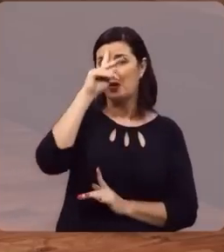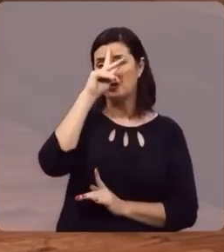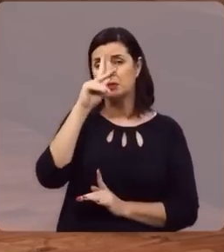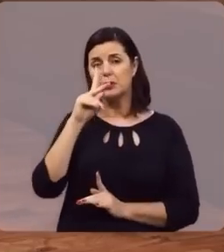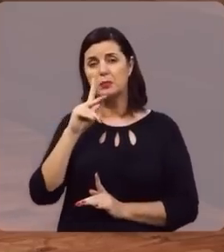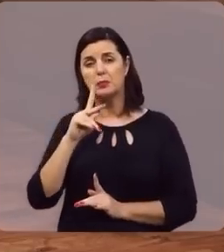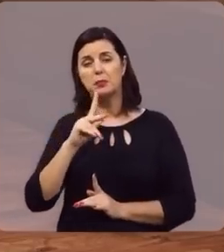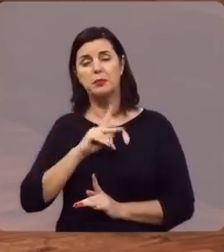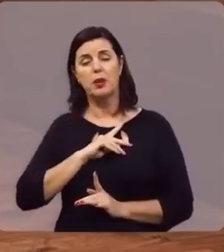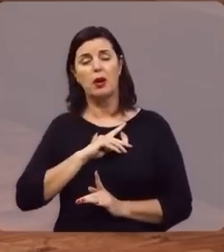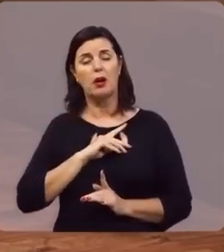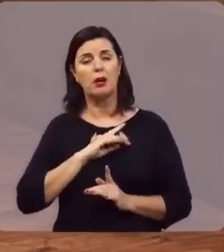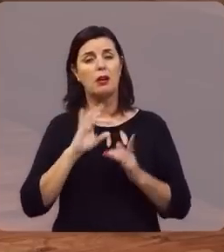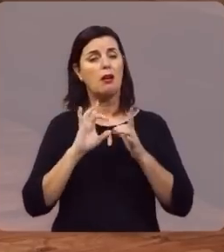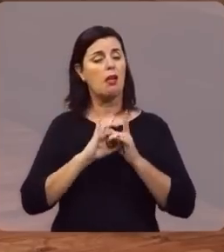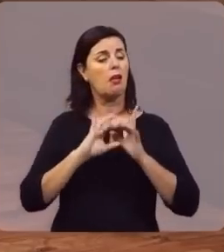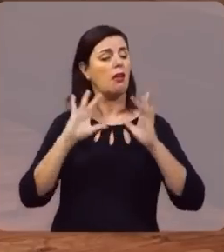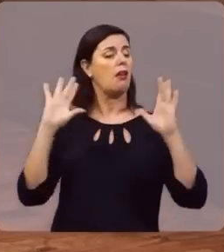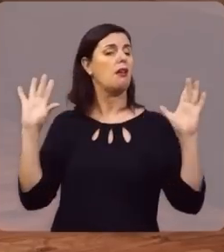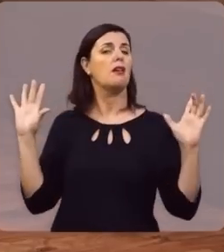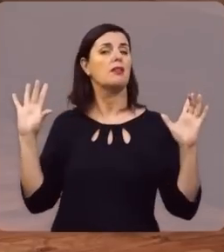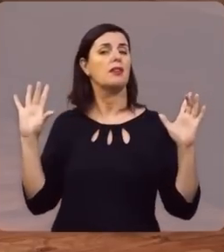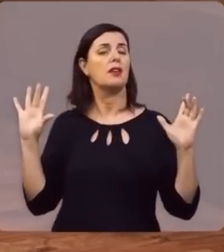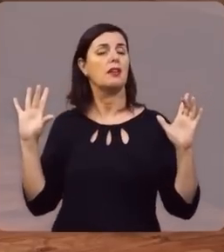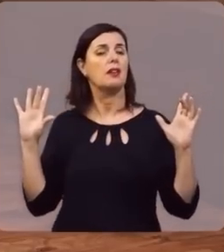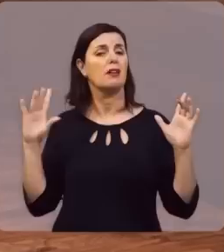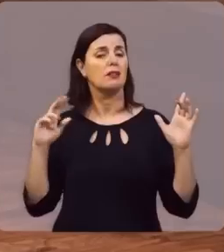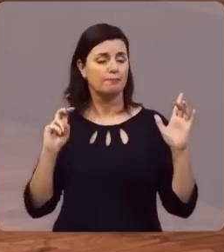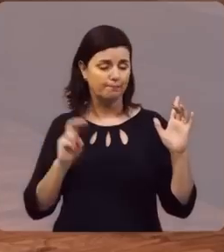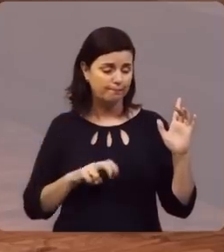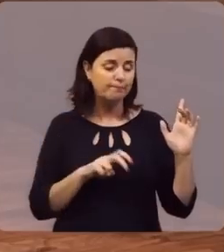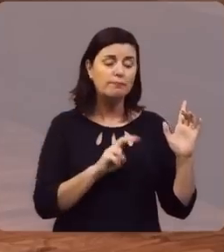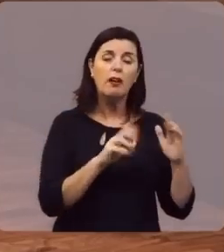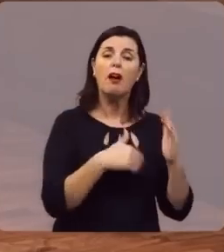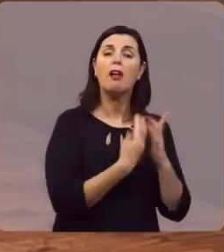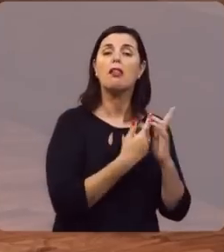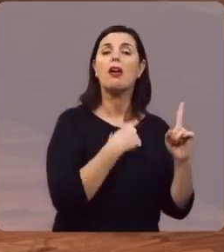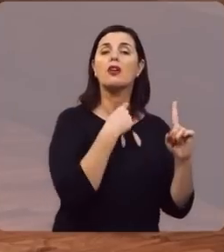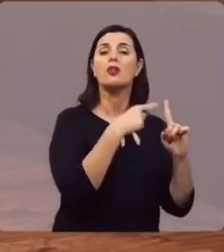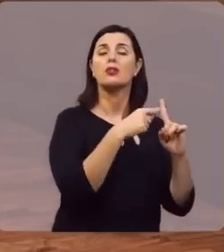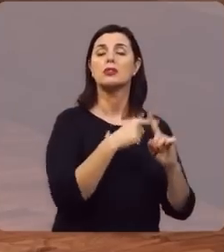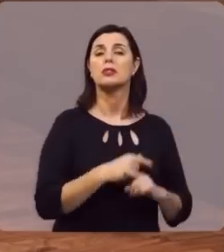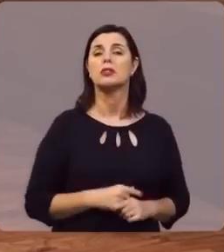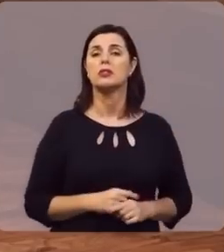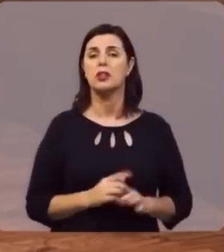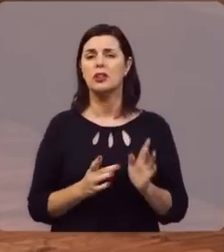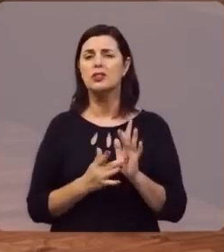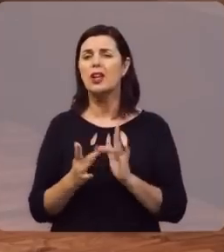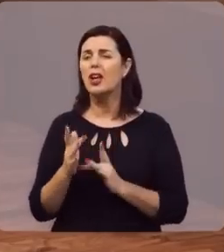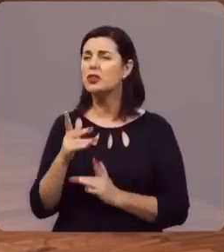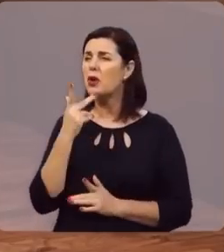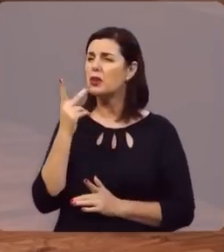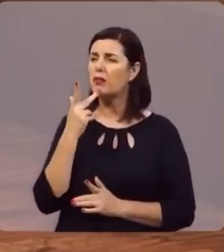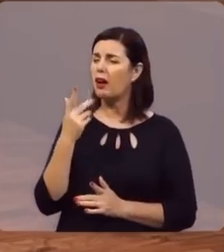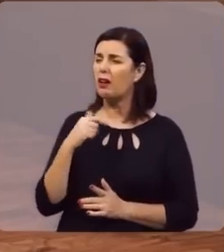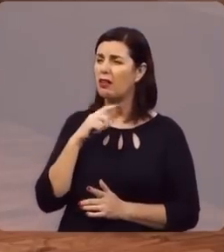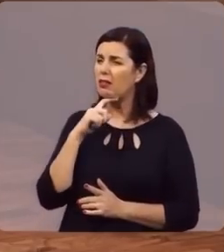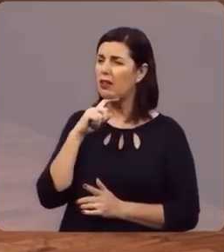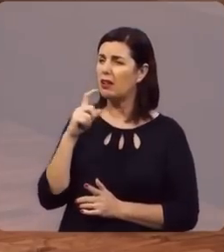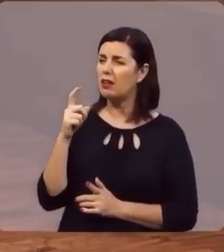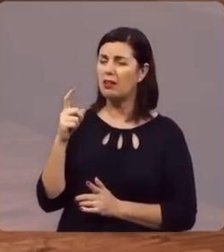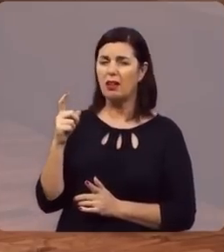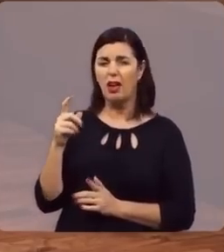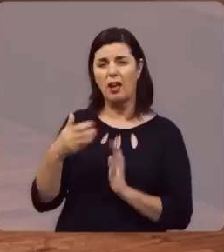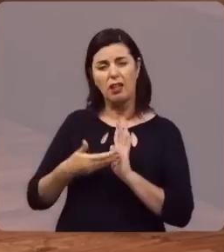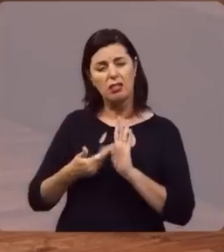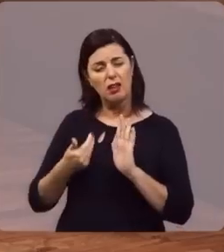mesmo espontaneamente livremente caminho Cruz e ele chegou dizer ninguém tira